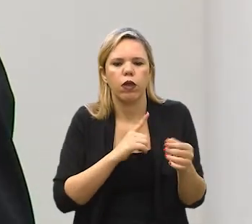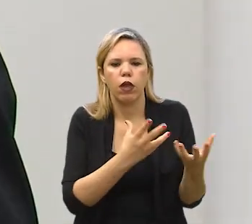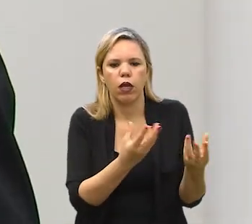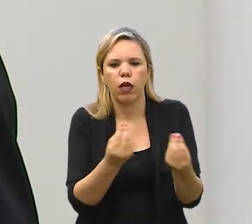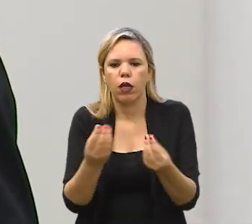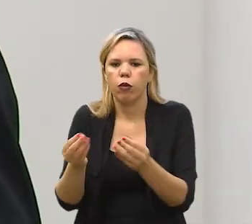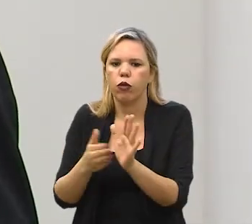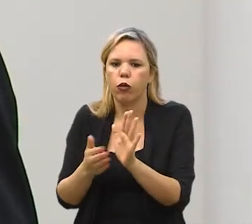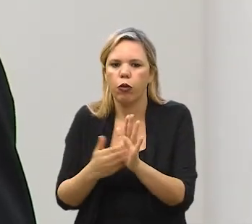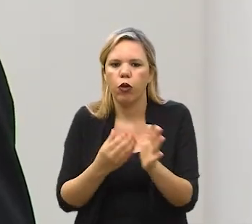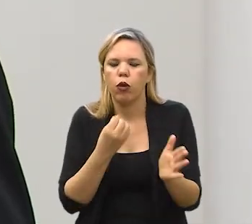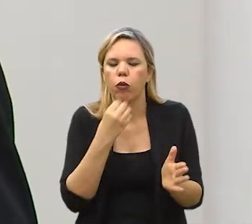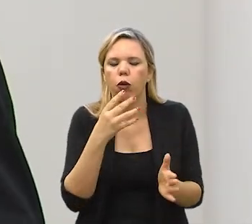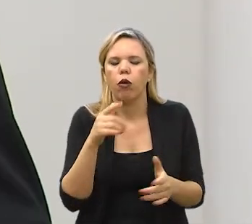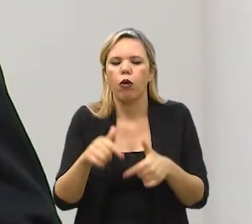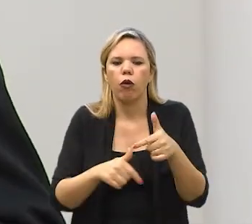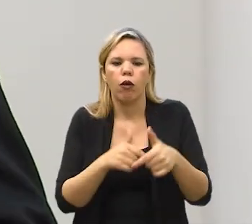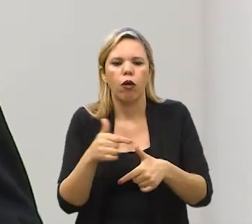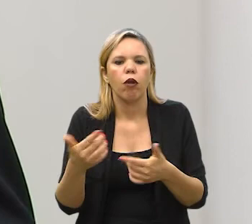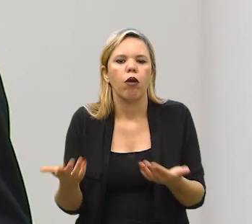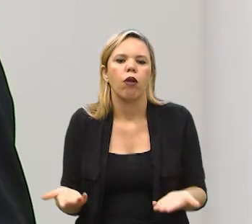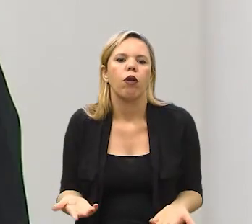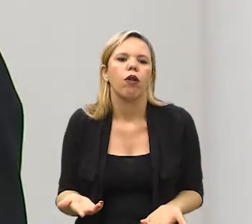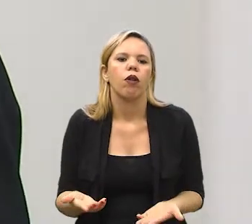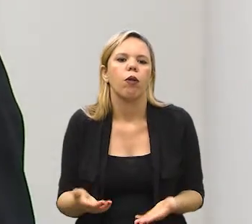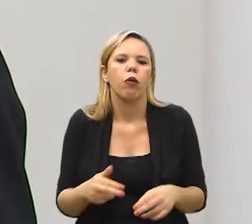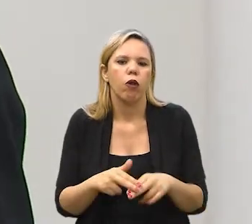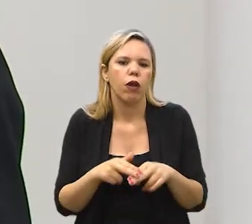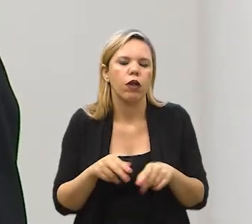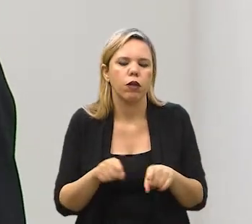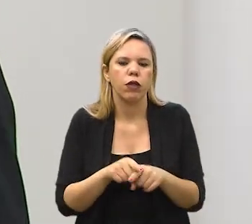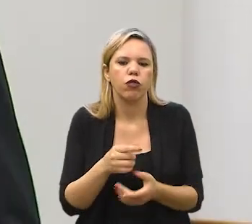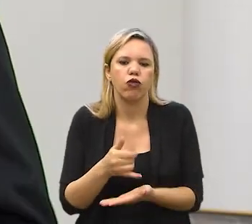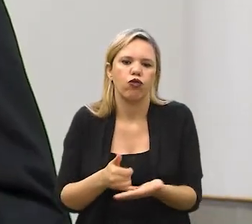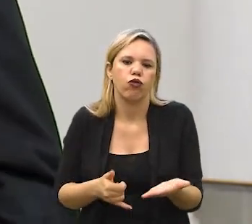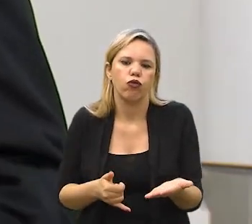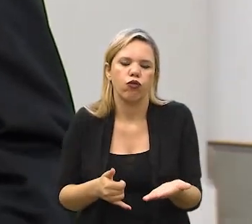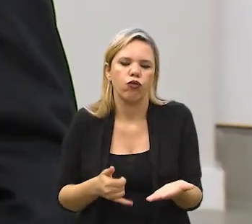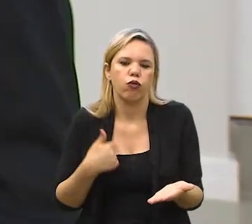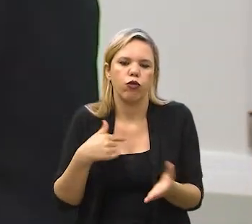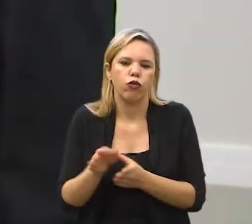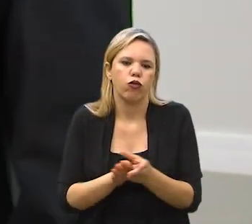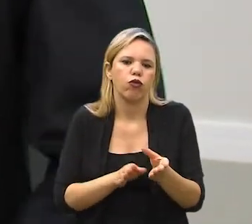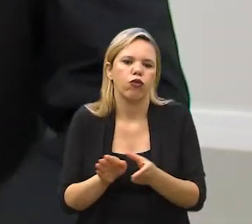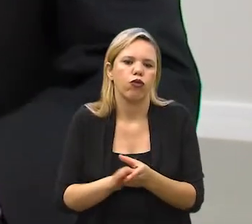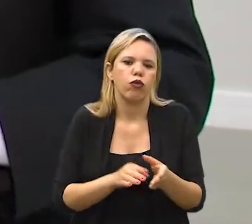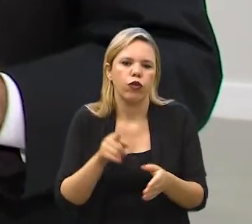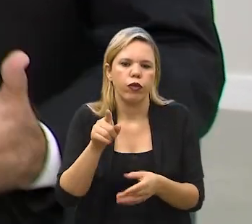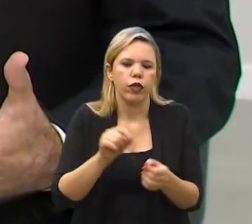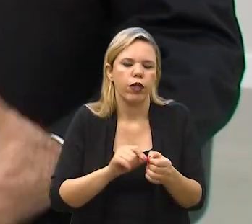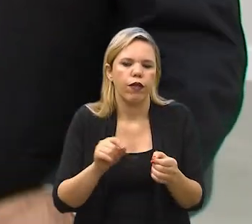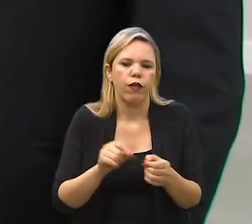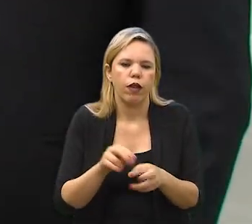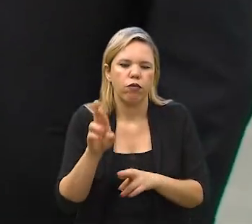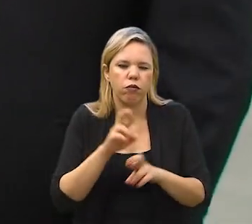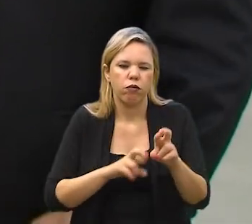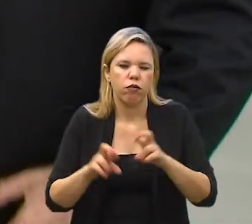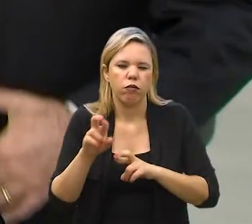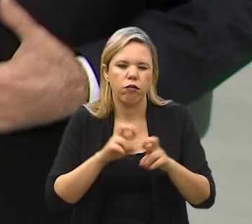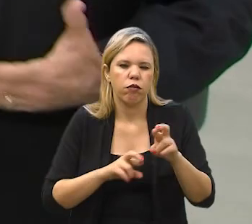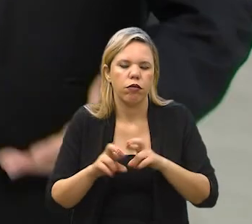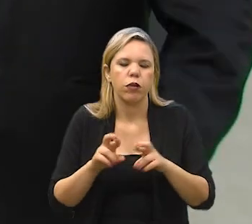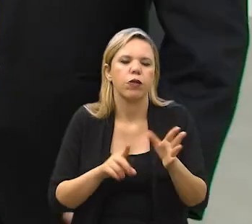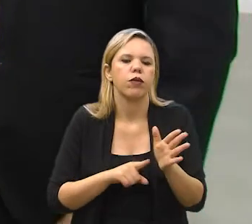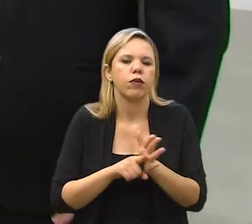muitas ofertas boas no mercado e por conta também da taxa de juros. Então, o meu conselho é que você faça uma boa análise,